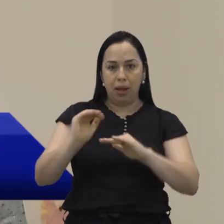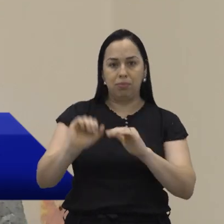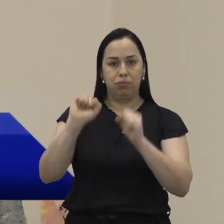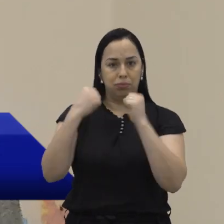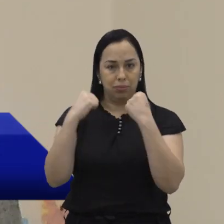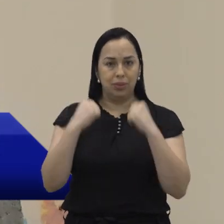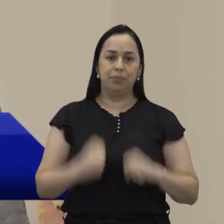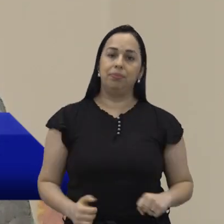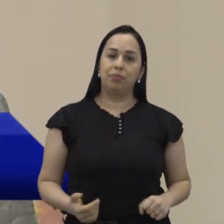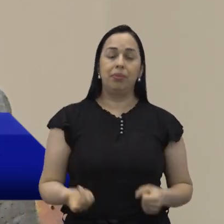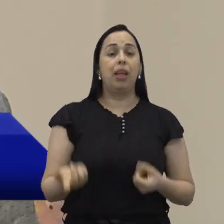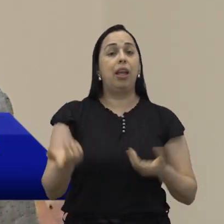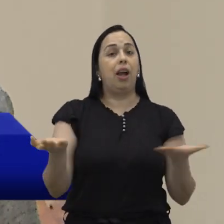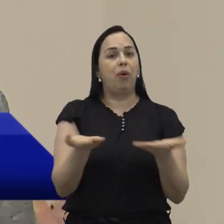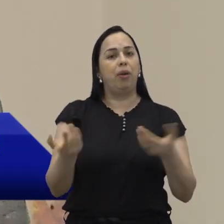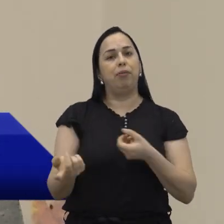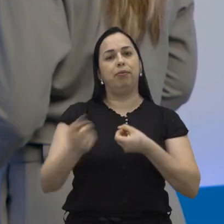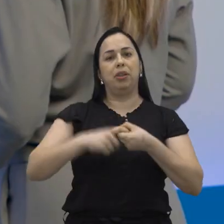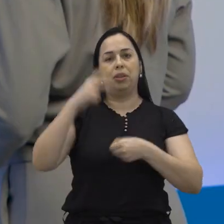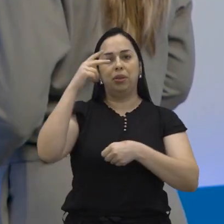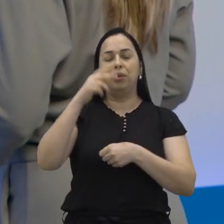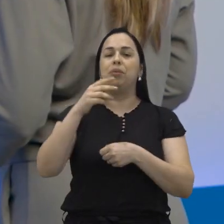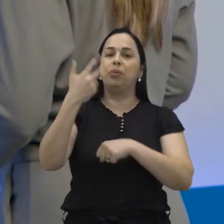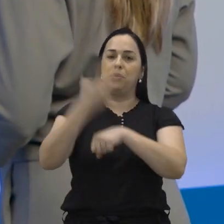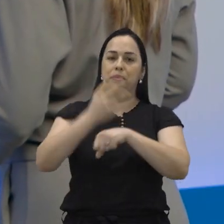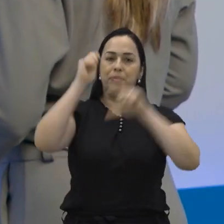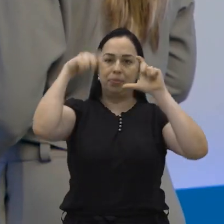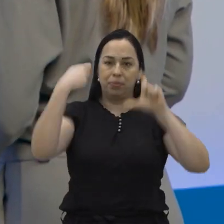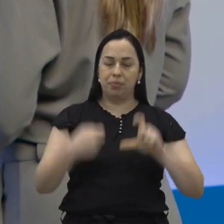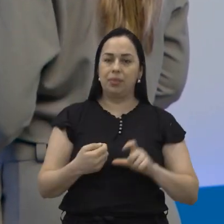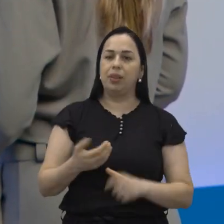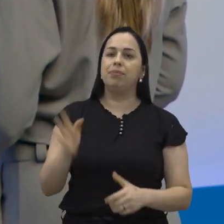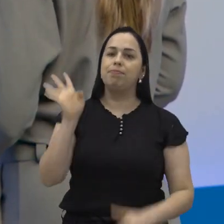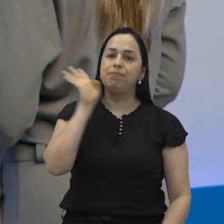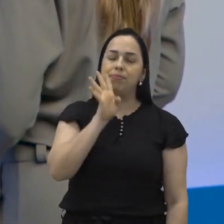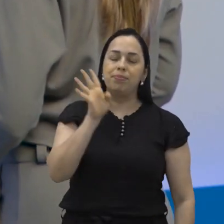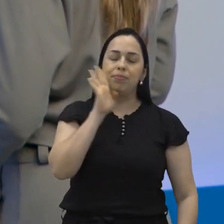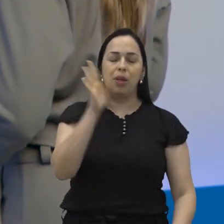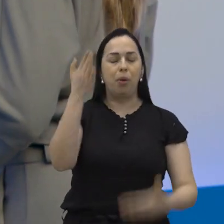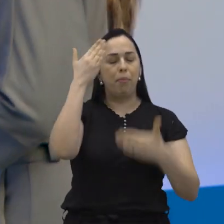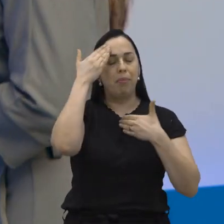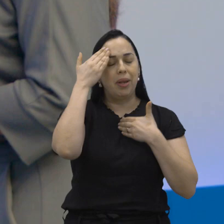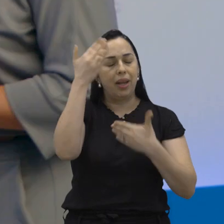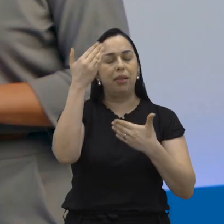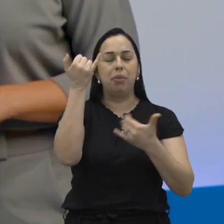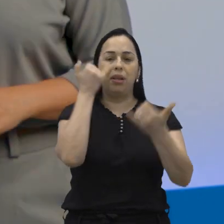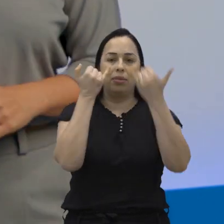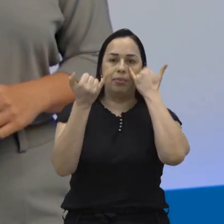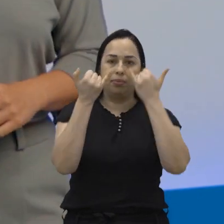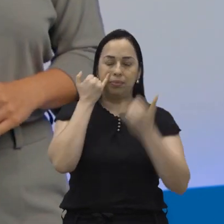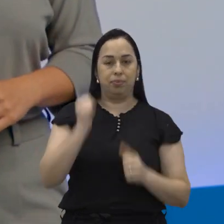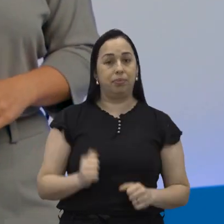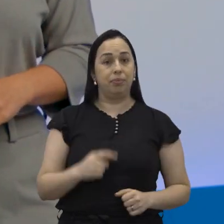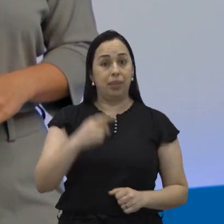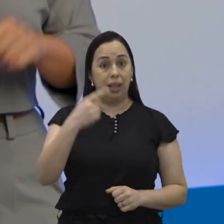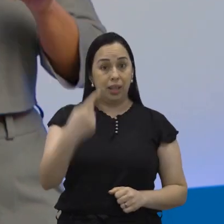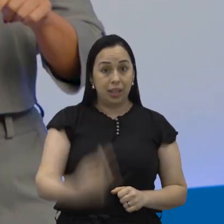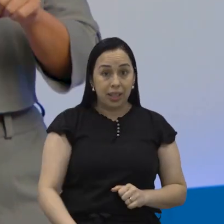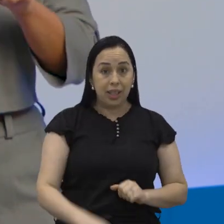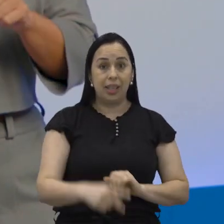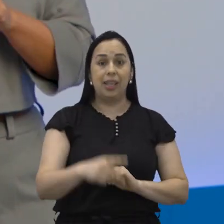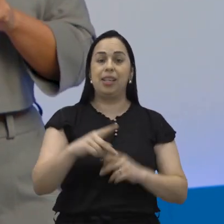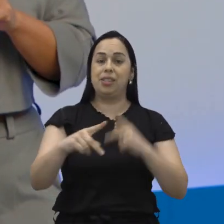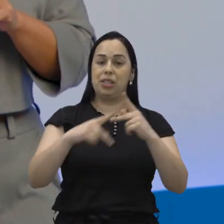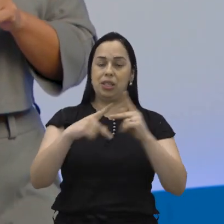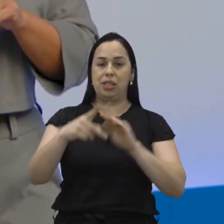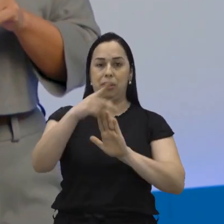incentive essas práticas para os filhos. Volto com vocês aí no estúdio. Legal, Matheus. Muito obrigada, pelas informações. E o Pátio